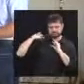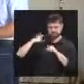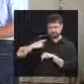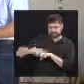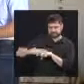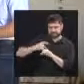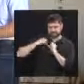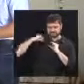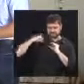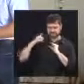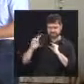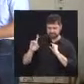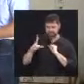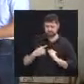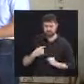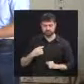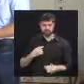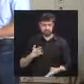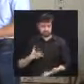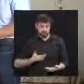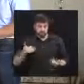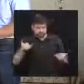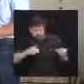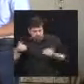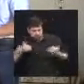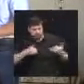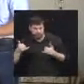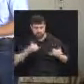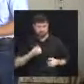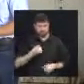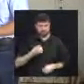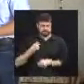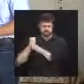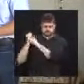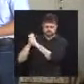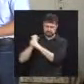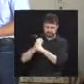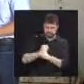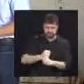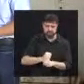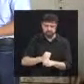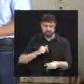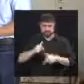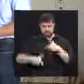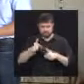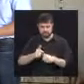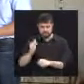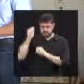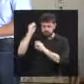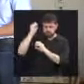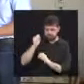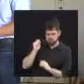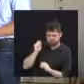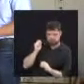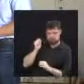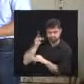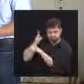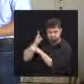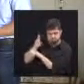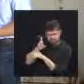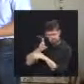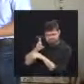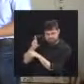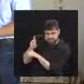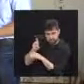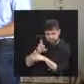tem uma... Ele estava comentando aqui que durante muitos anos carrega o material dele em cima